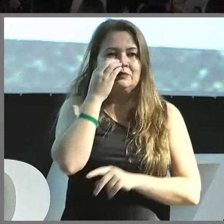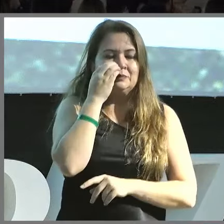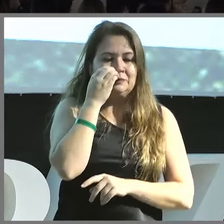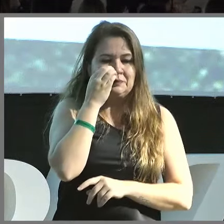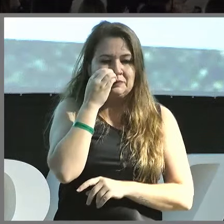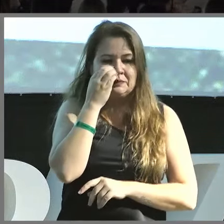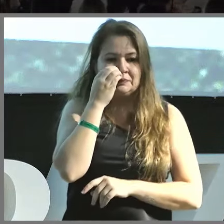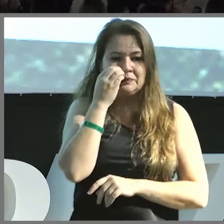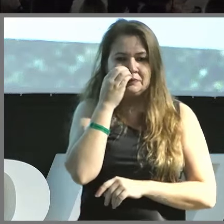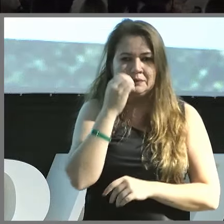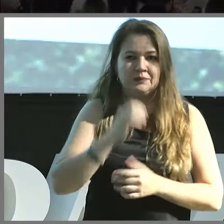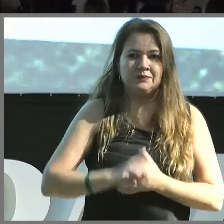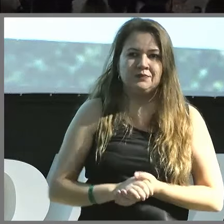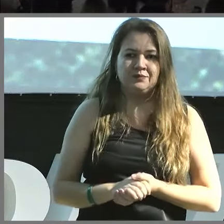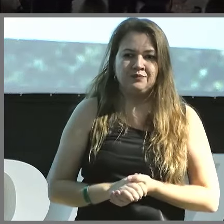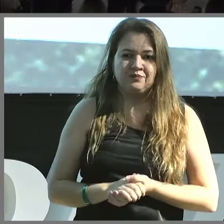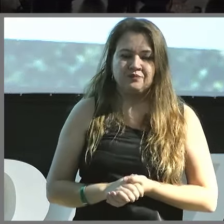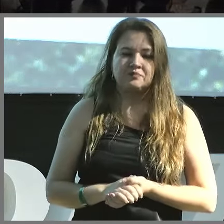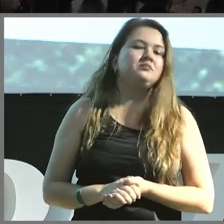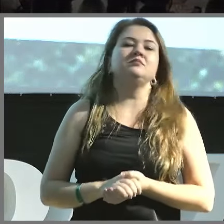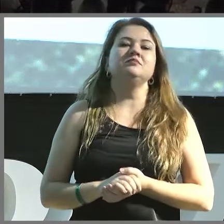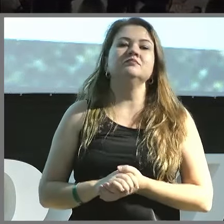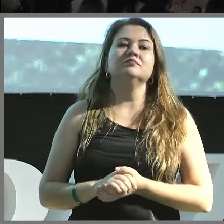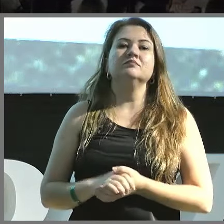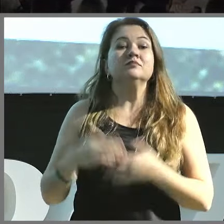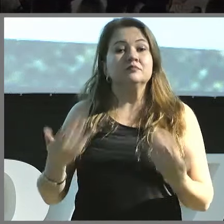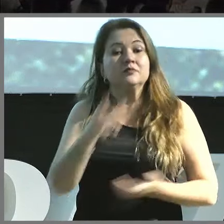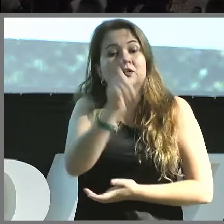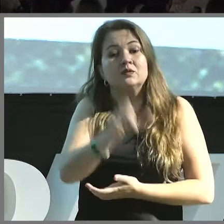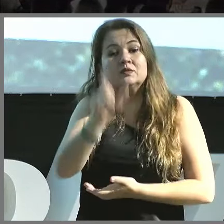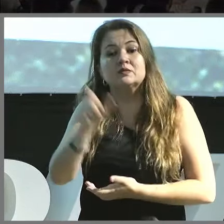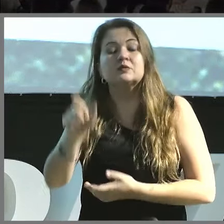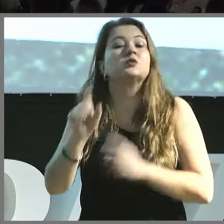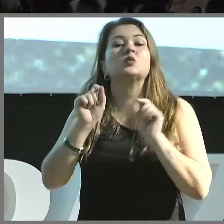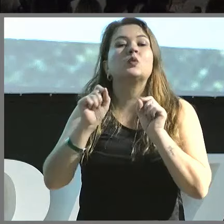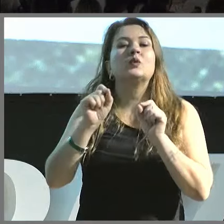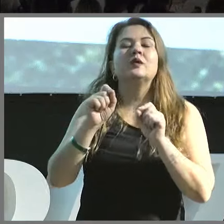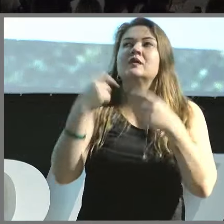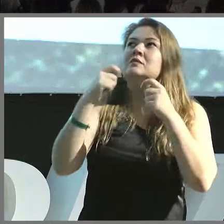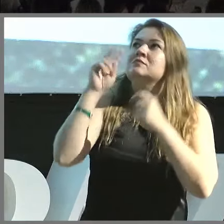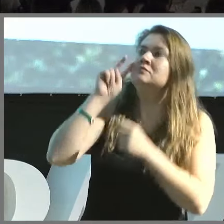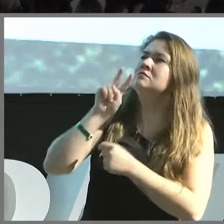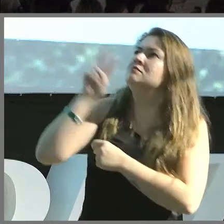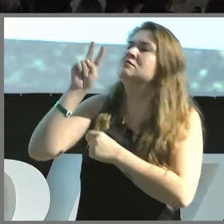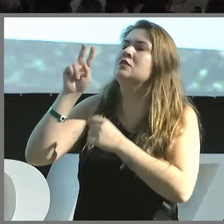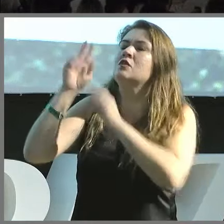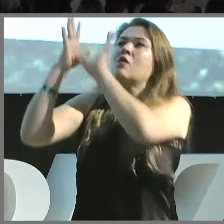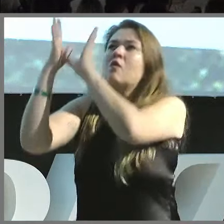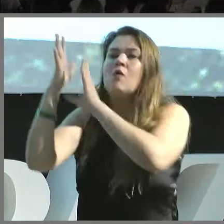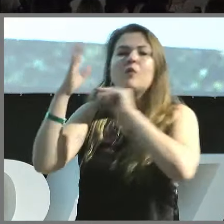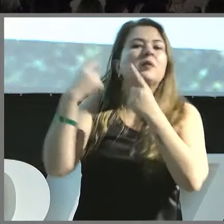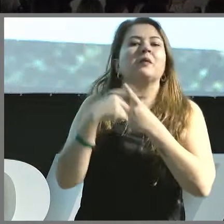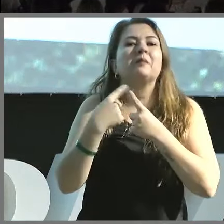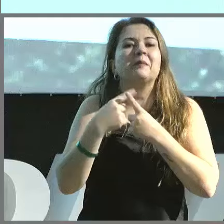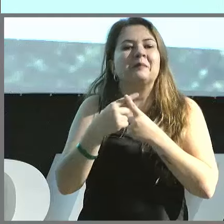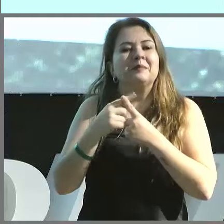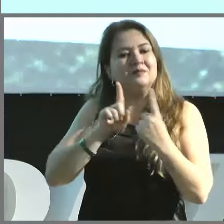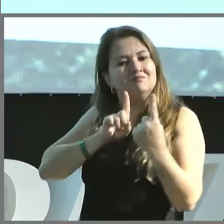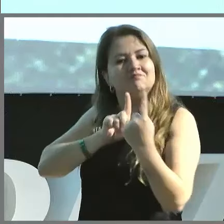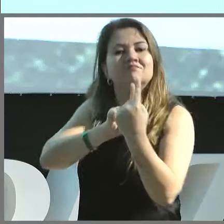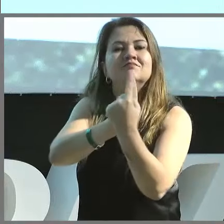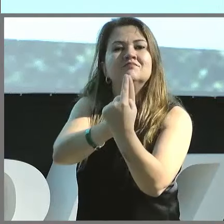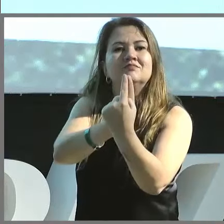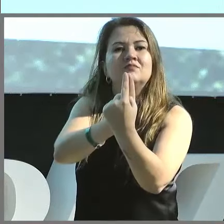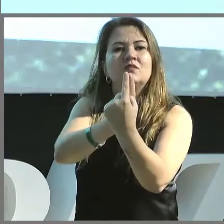dramas internos, ele rompe com a cultura do seu tempo e se dirige a uma mulher. Como